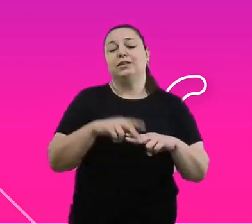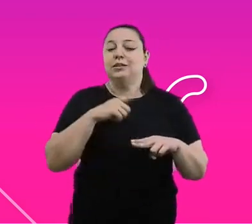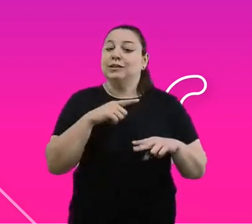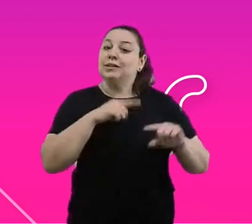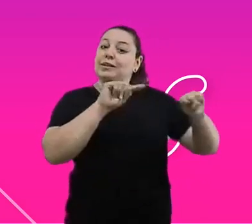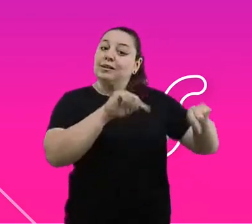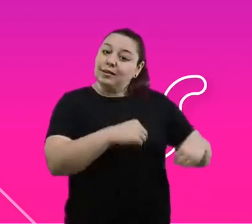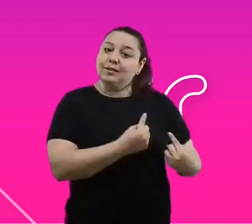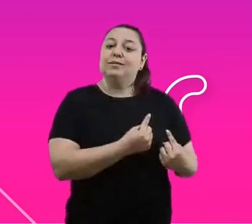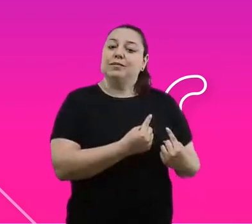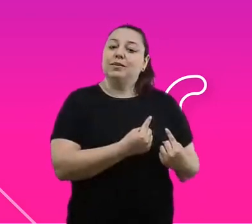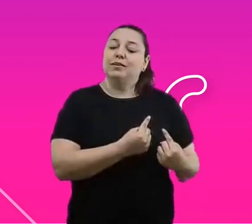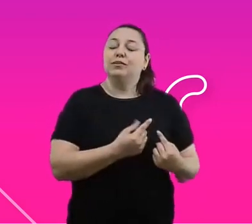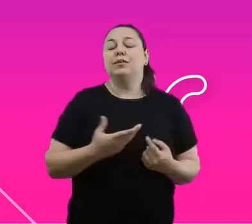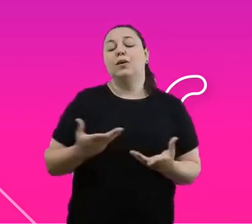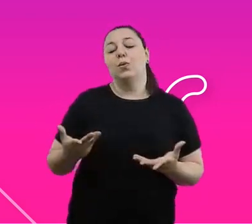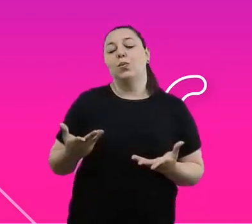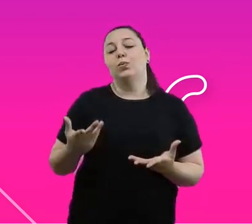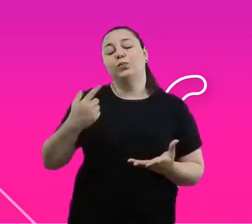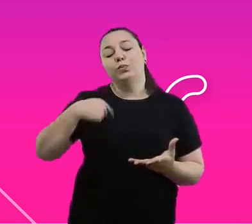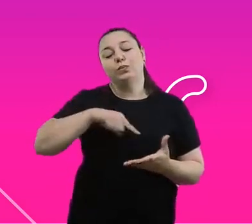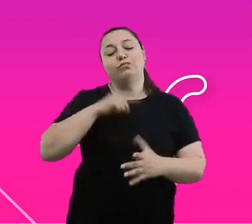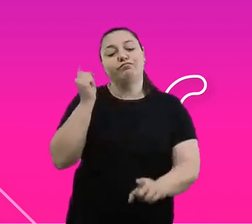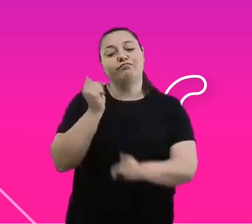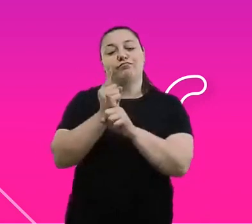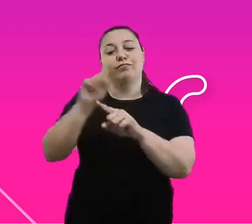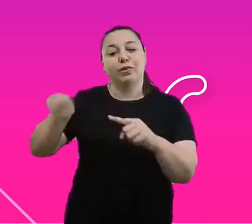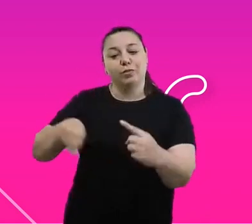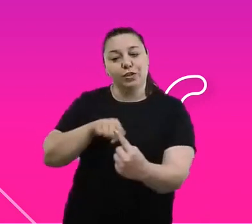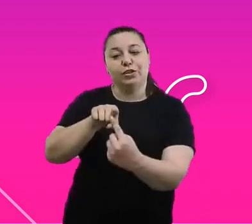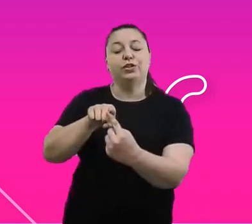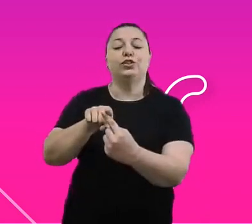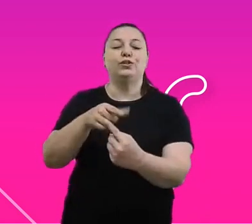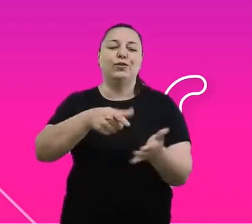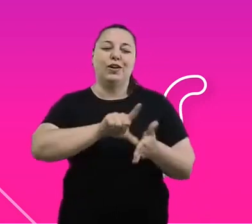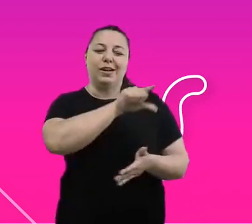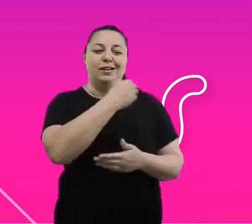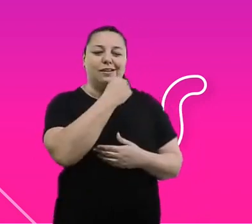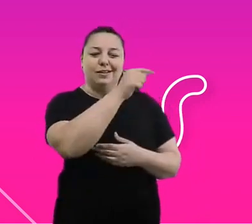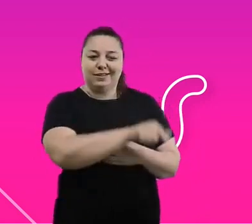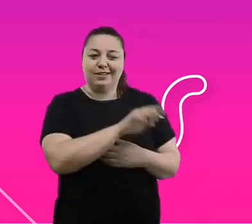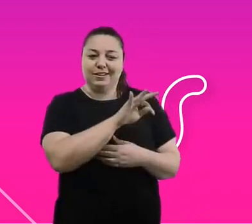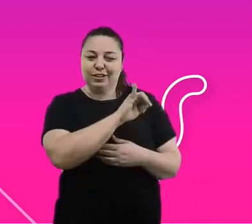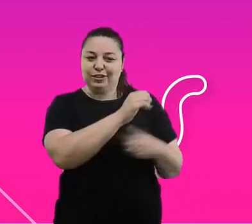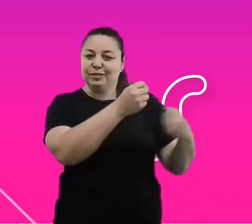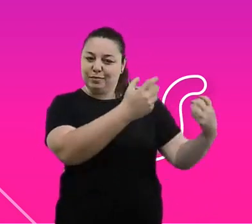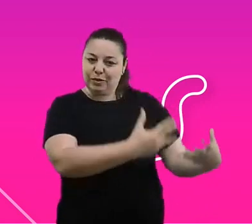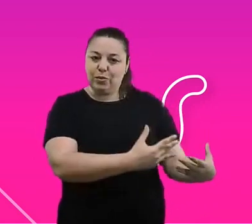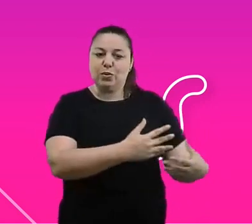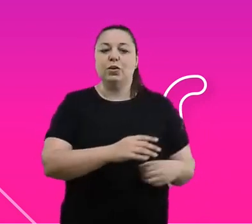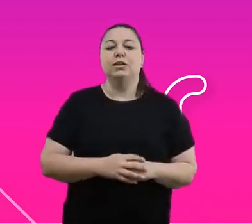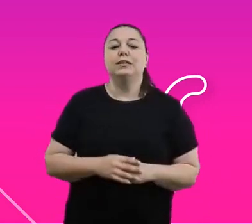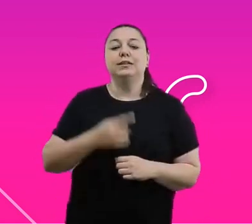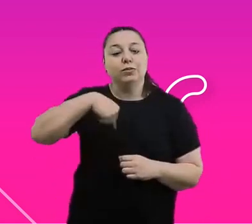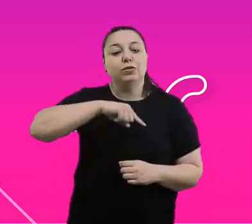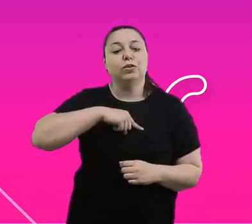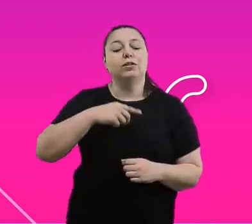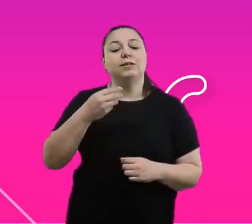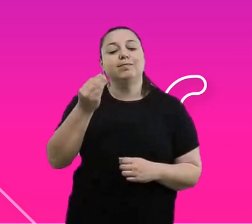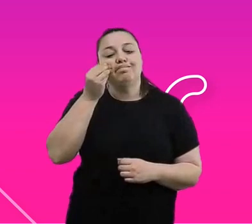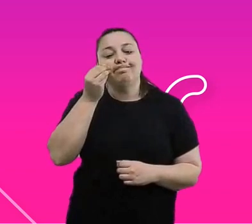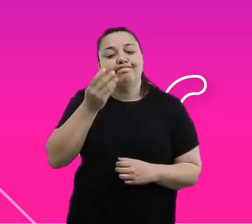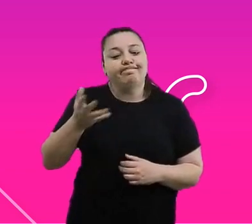Ti falou no início, quando ele foi me apresentar, que é conseguir aumentar ainda mais a celeridade nas tratativas e a